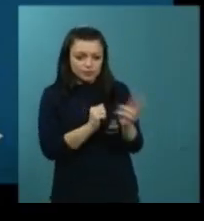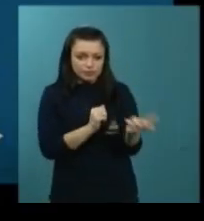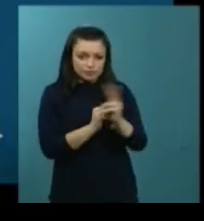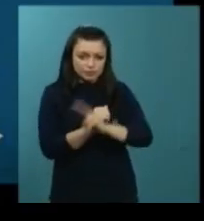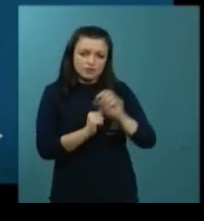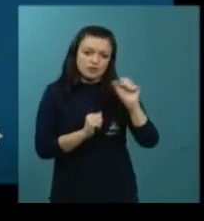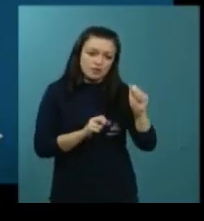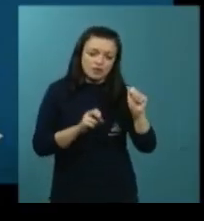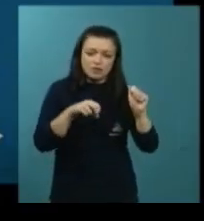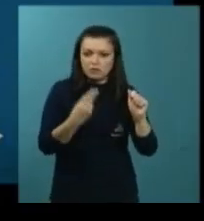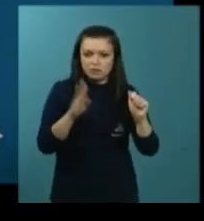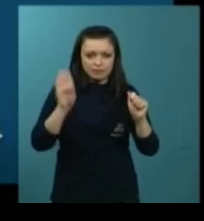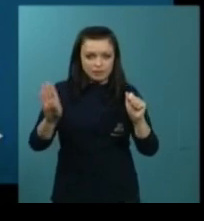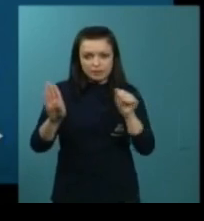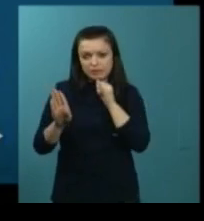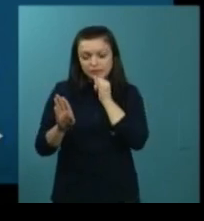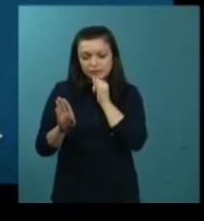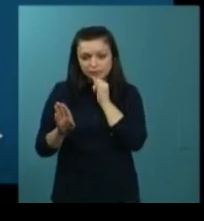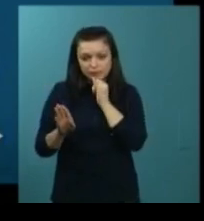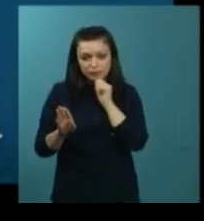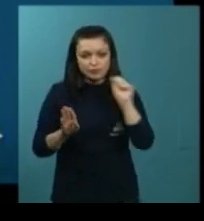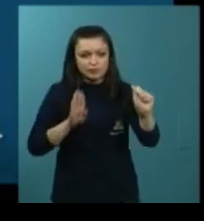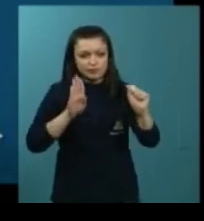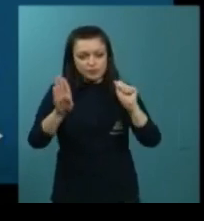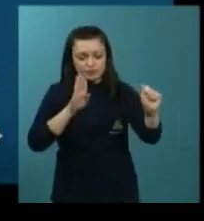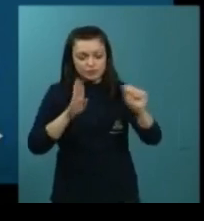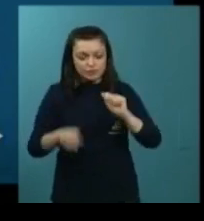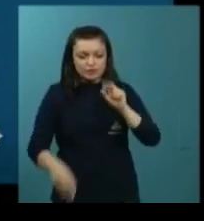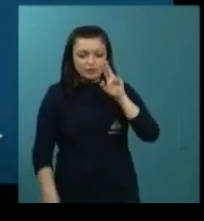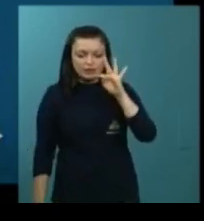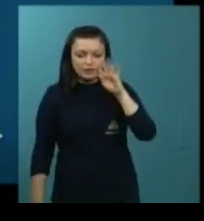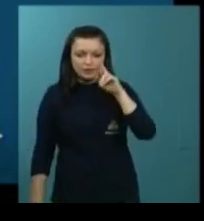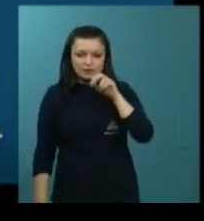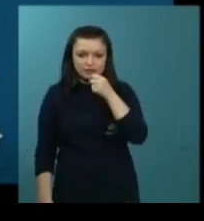estão colocados um de cada lado do símbolo.